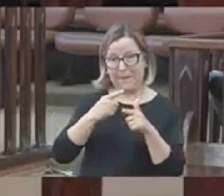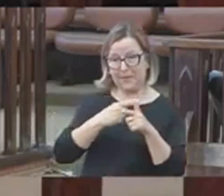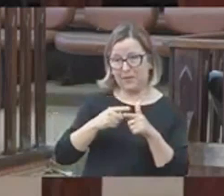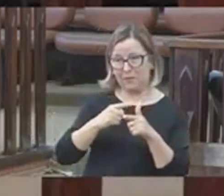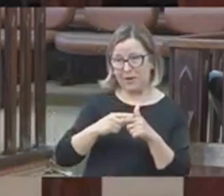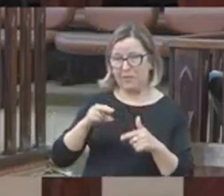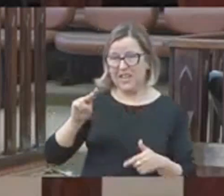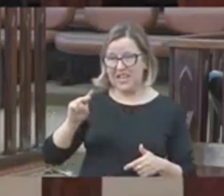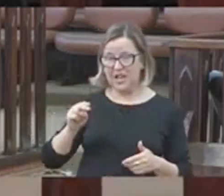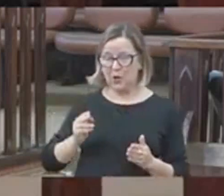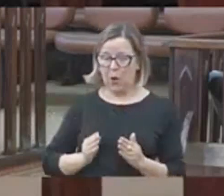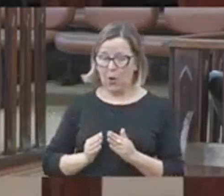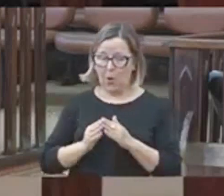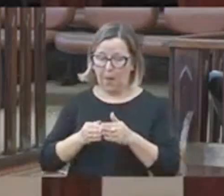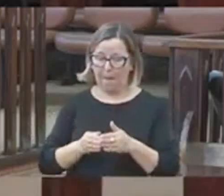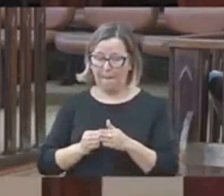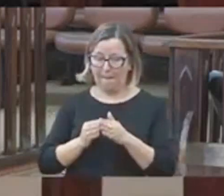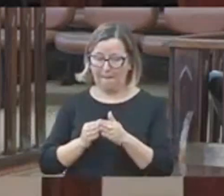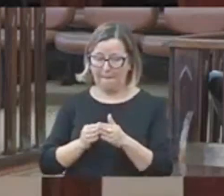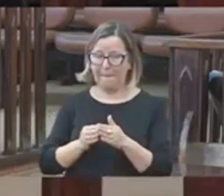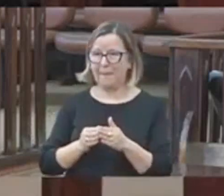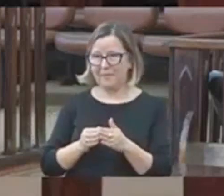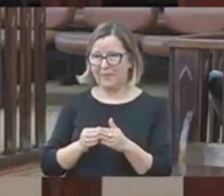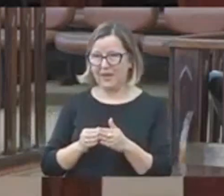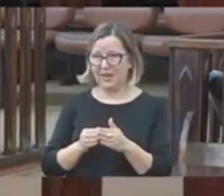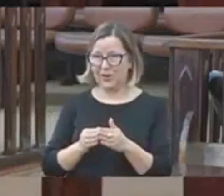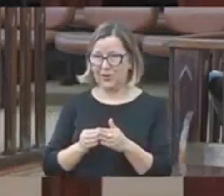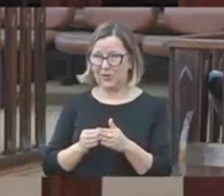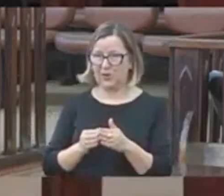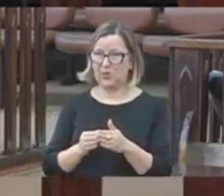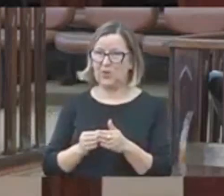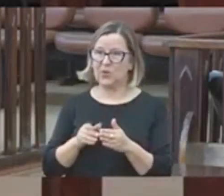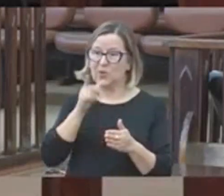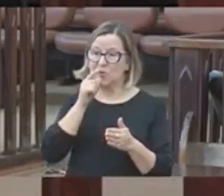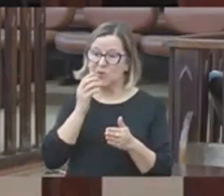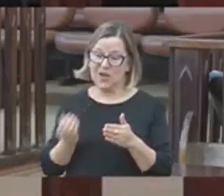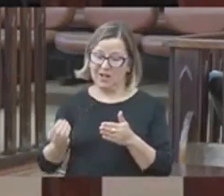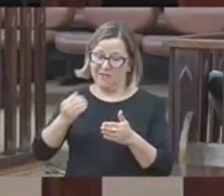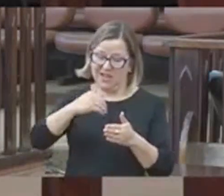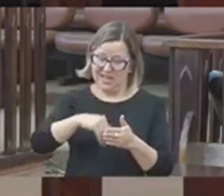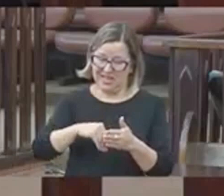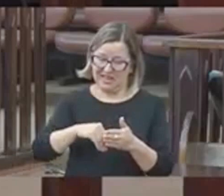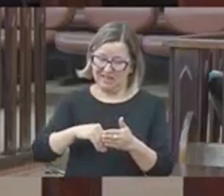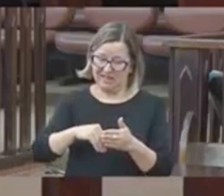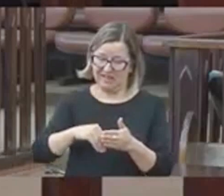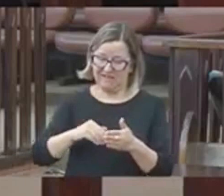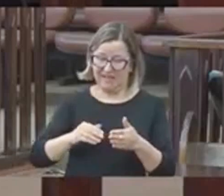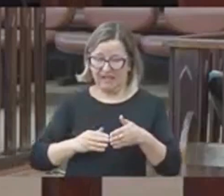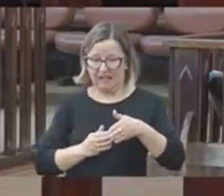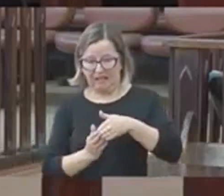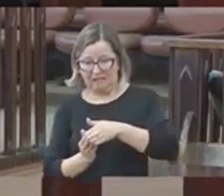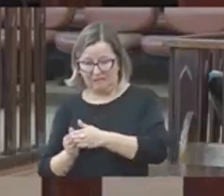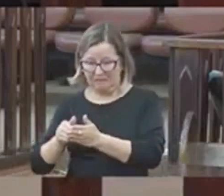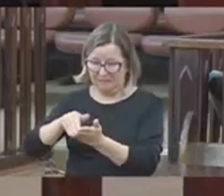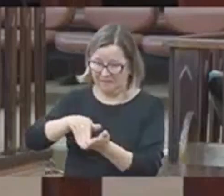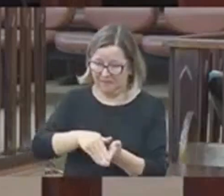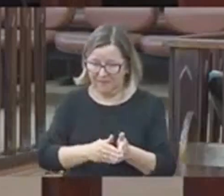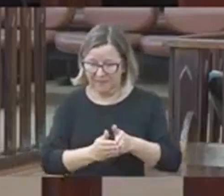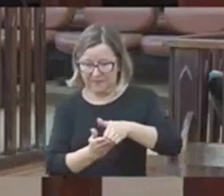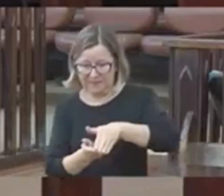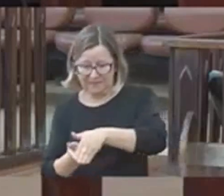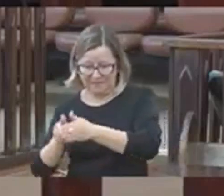começa a fazer água. E há tempos esse barco está à deriva. Só que nós não percebemos